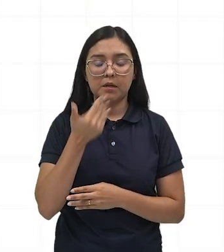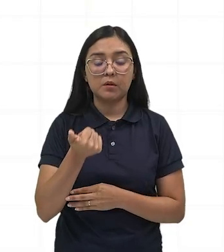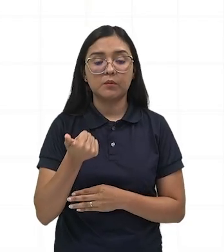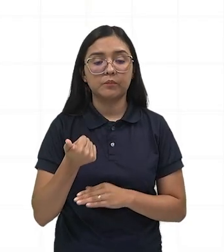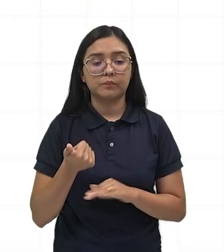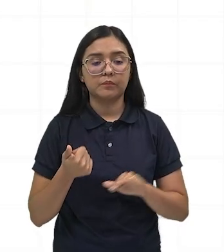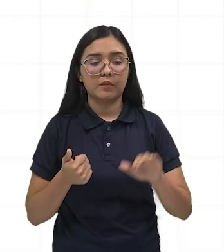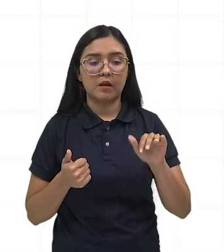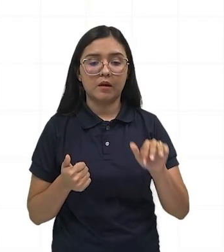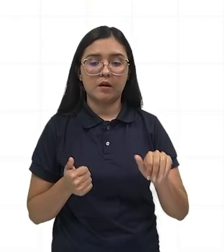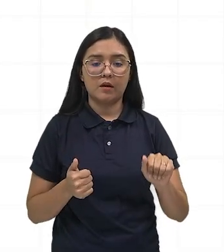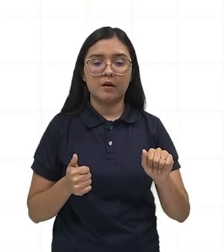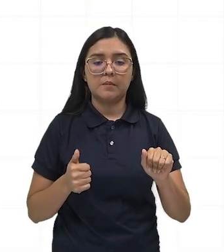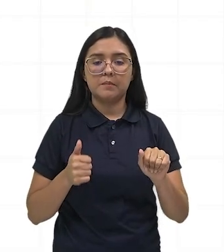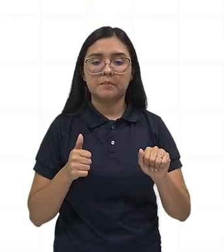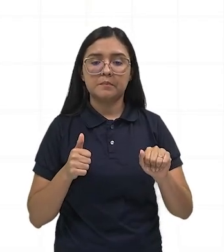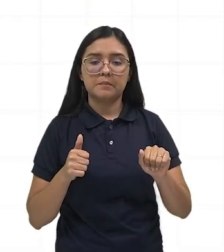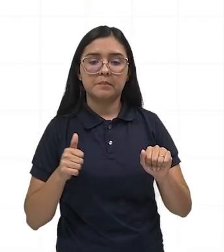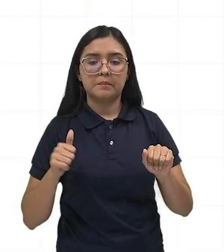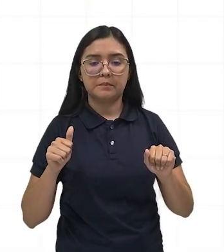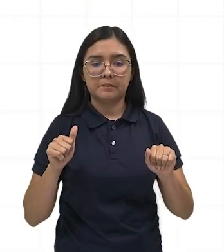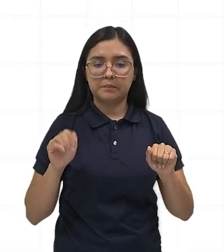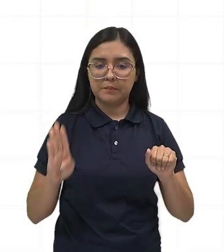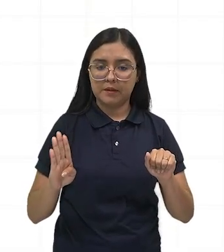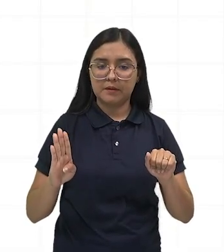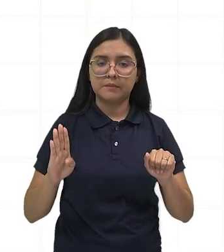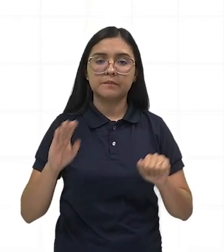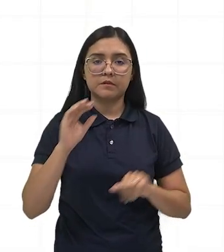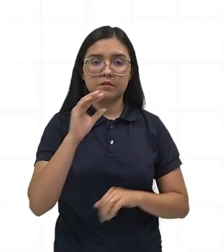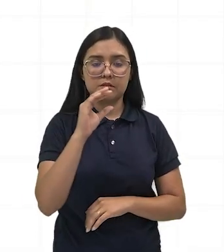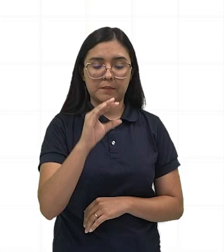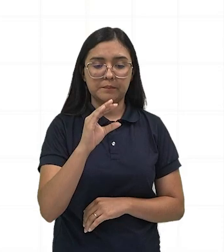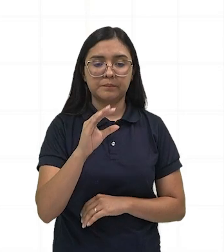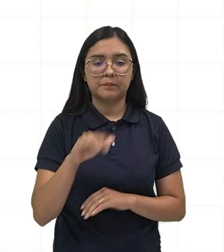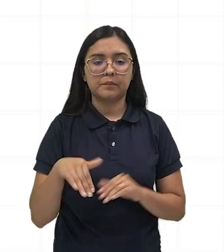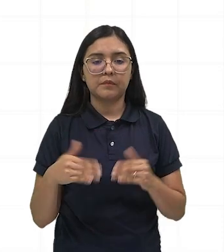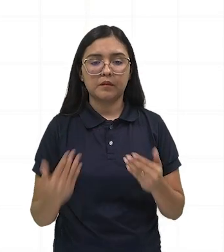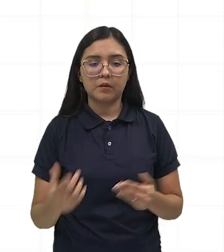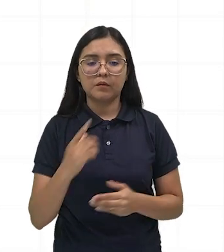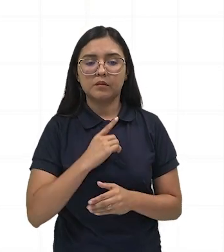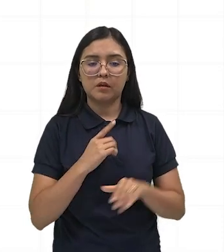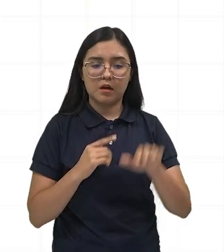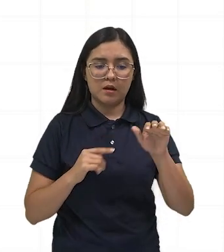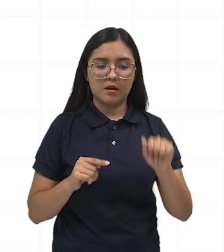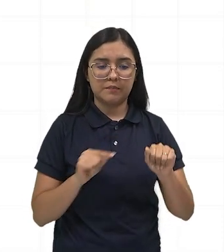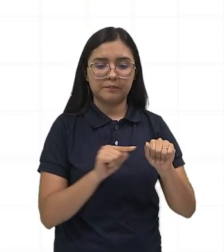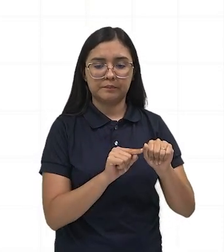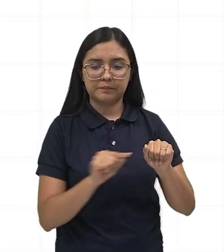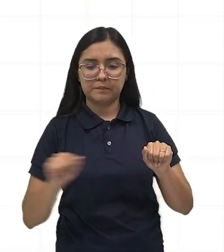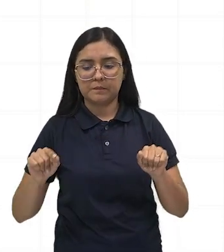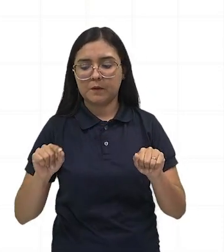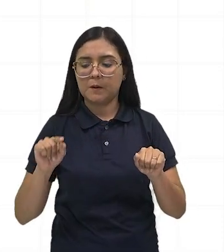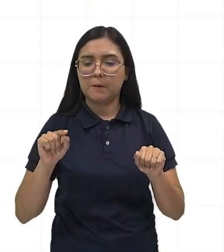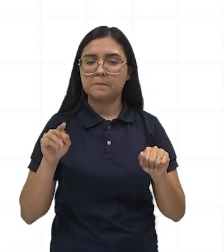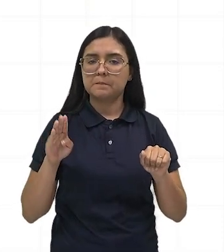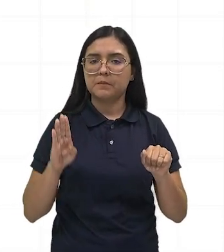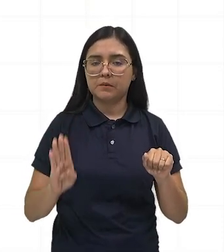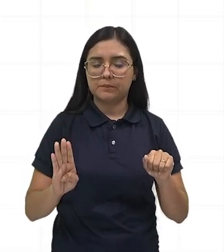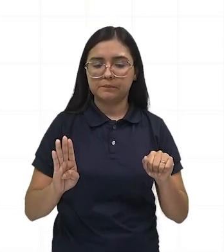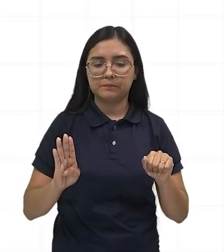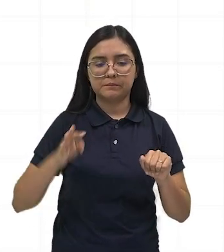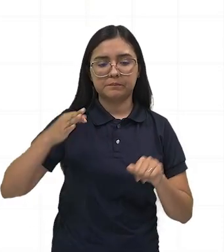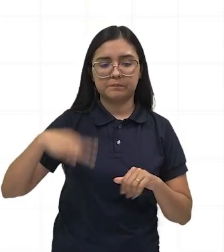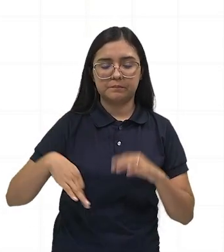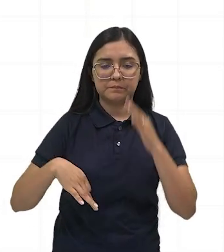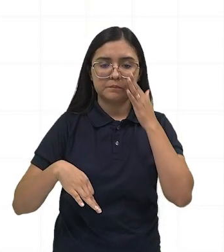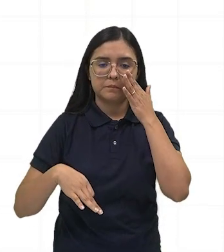nosso triângulo ABC. Nós temos aqui o nosso segmento, ó, que vai do ponto A até o nosso ponto B.